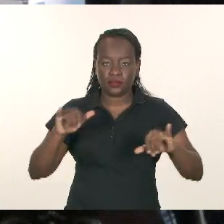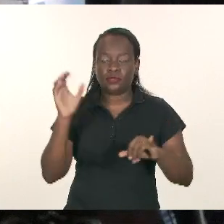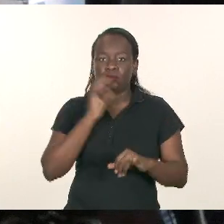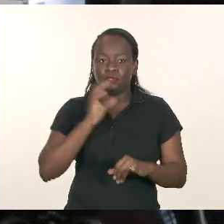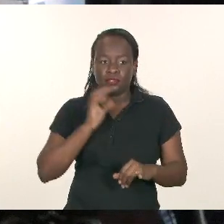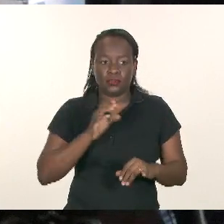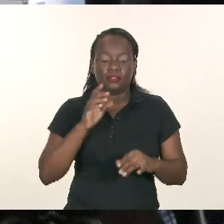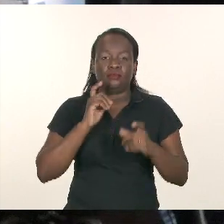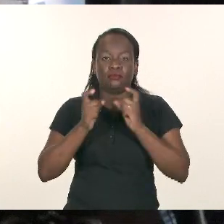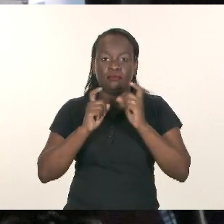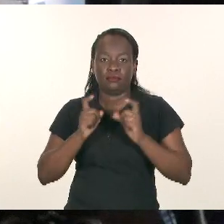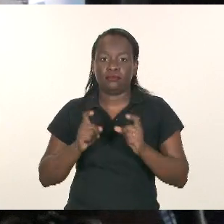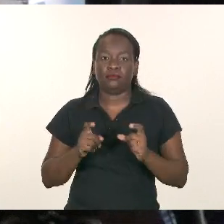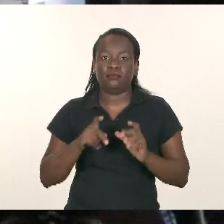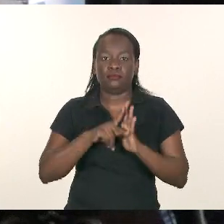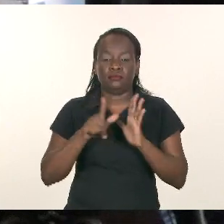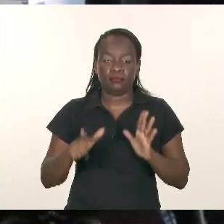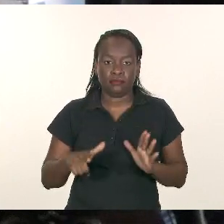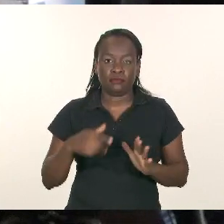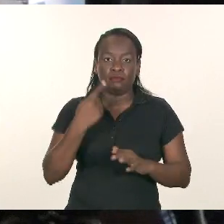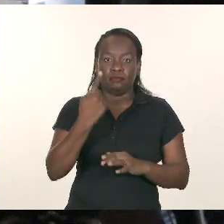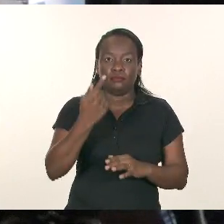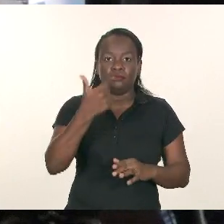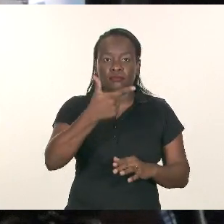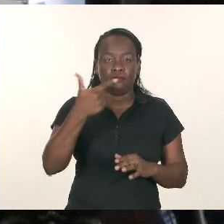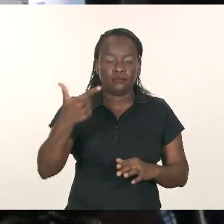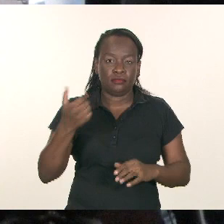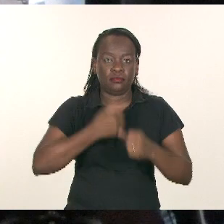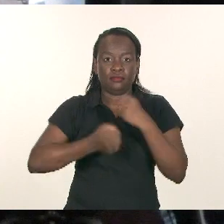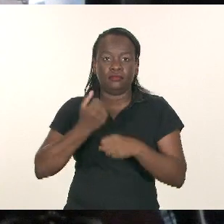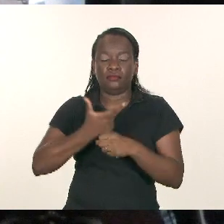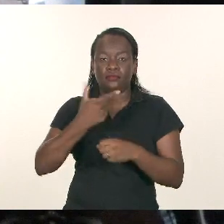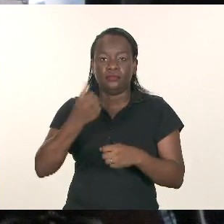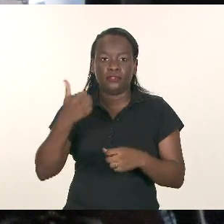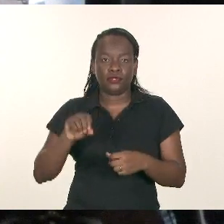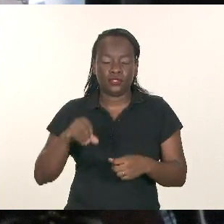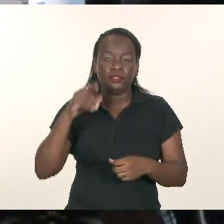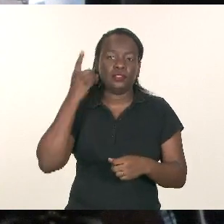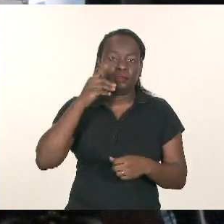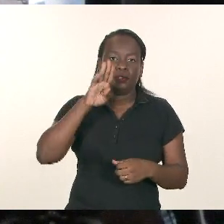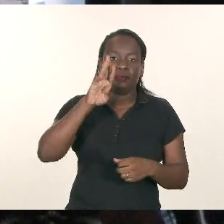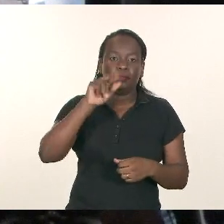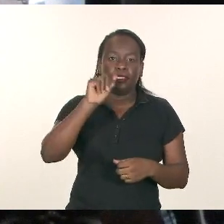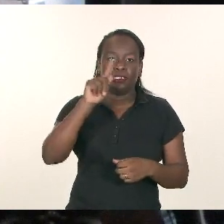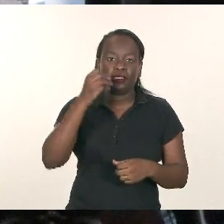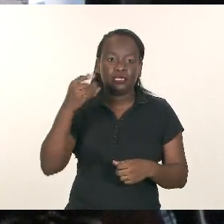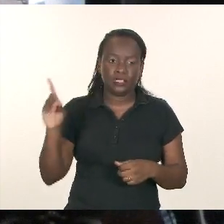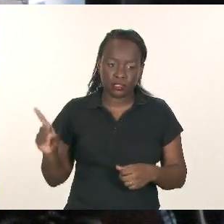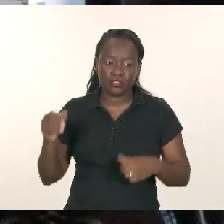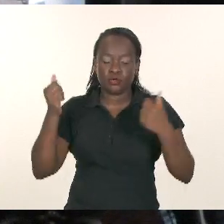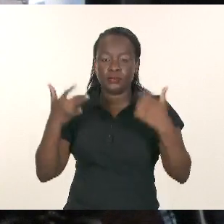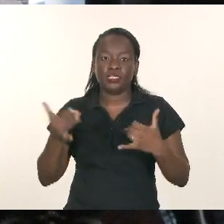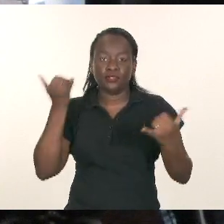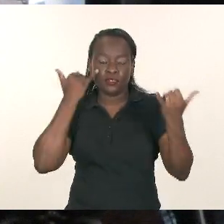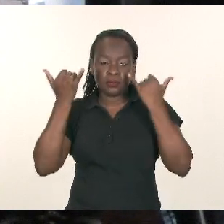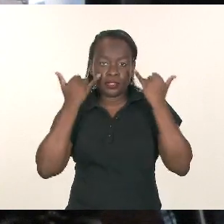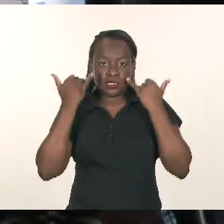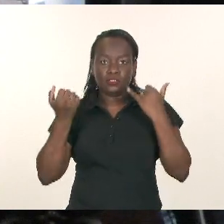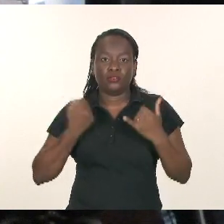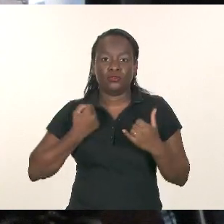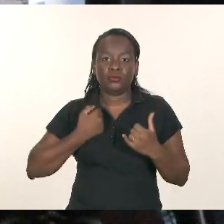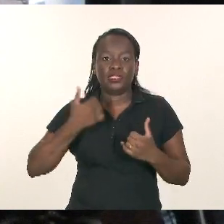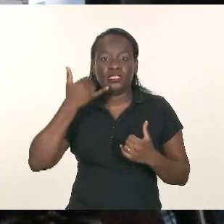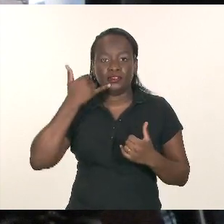regime de urgência, em discussão única, projeto de lei 122/2019, de autoria do deputado Brazão, dispõe sobre a informação do número